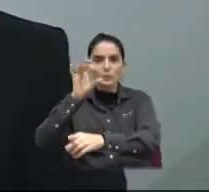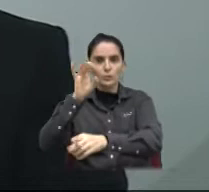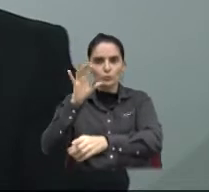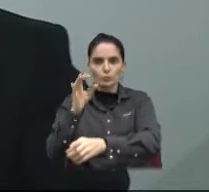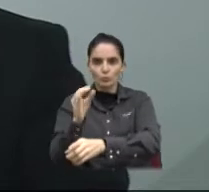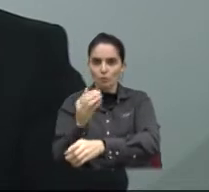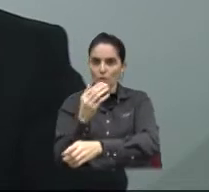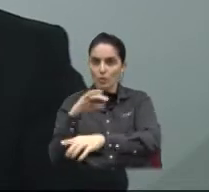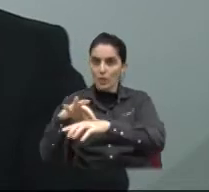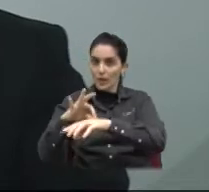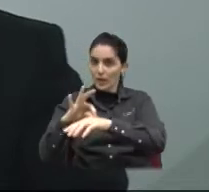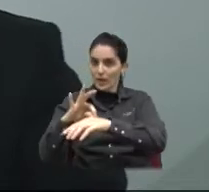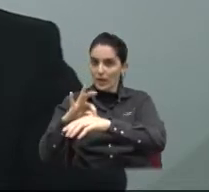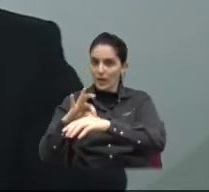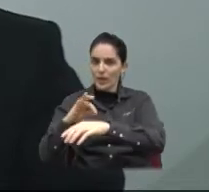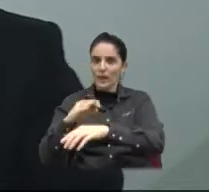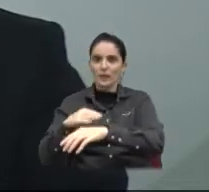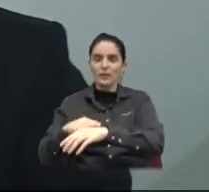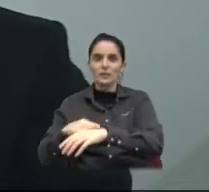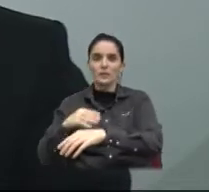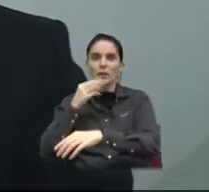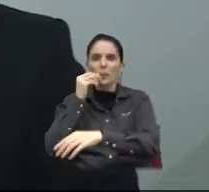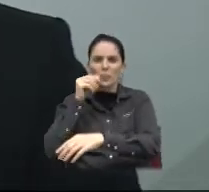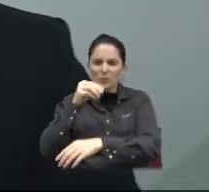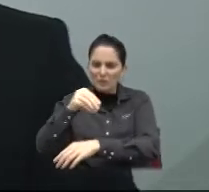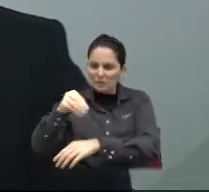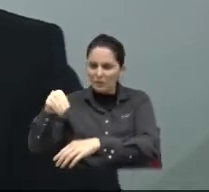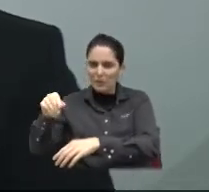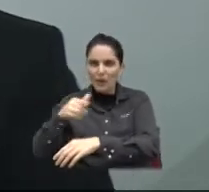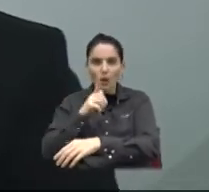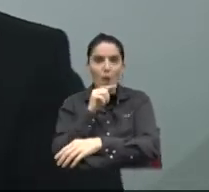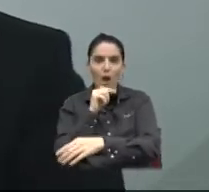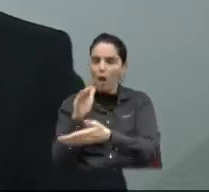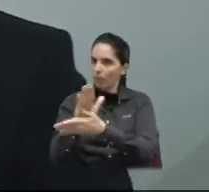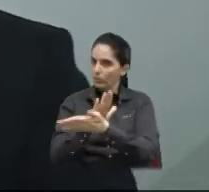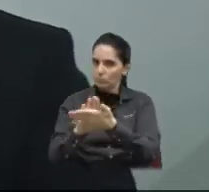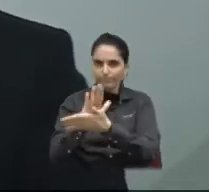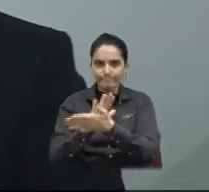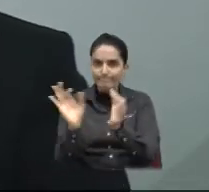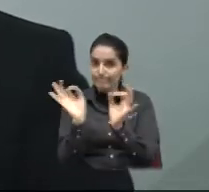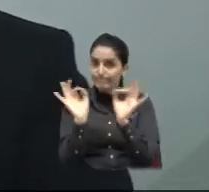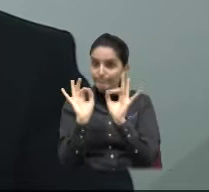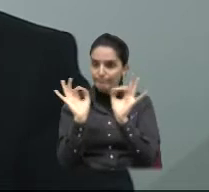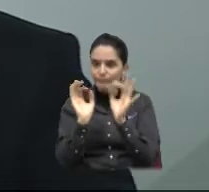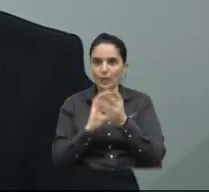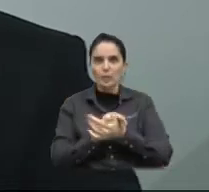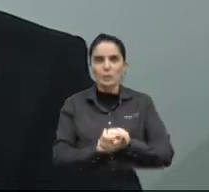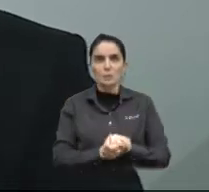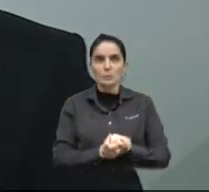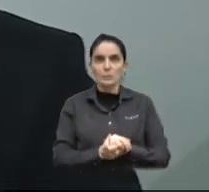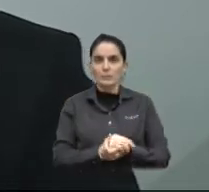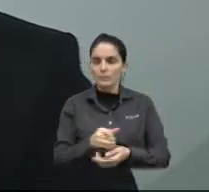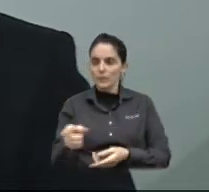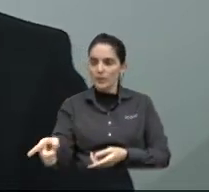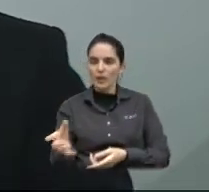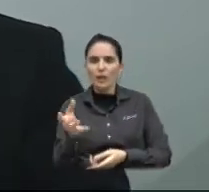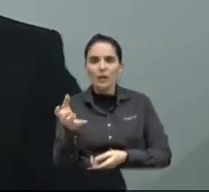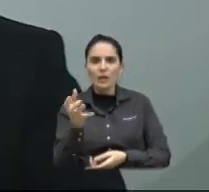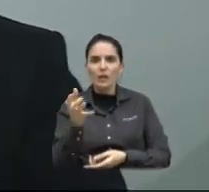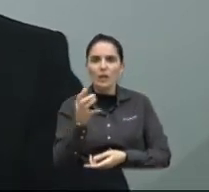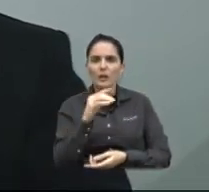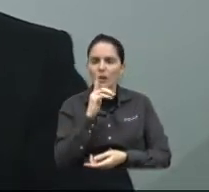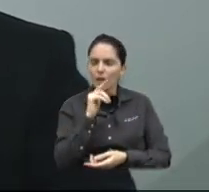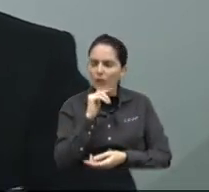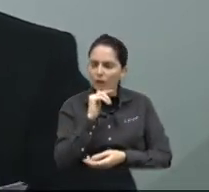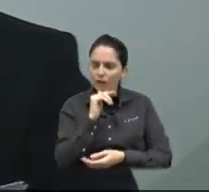e sem beber água aí na outra na outra parte fala que eu estava procurando alguém pedindo água e ela